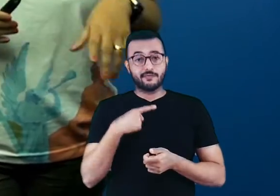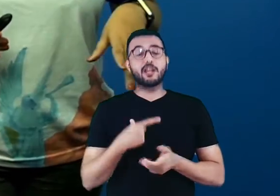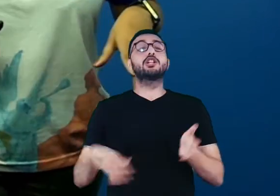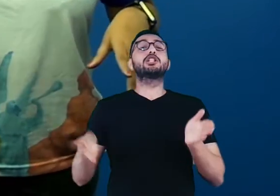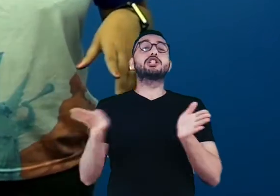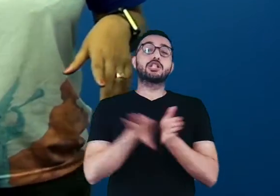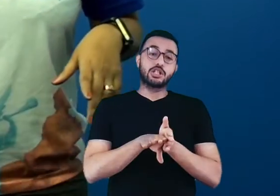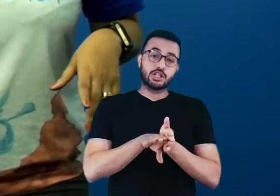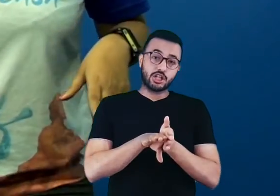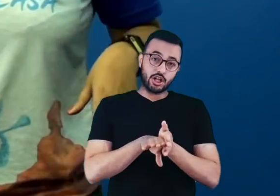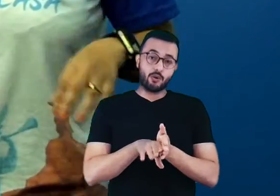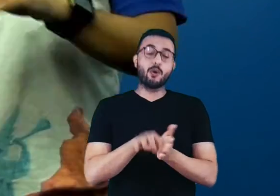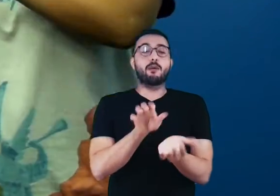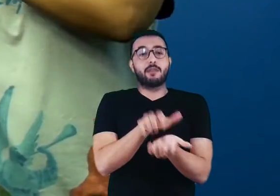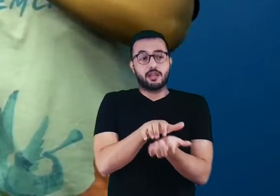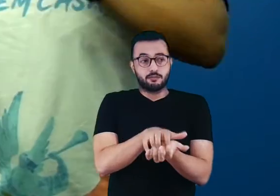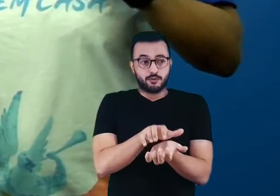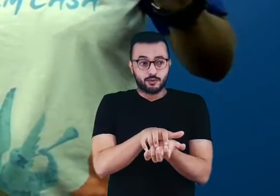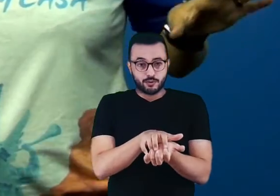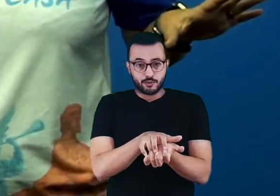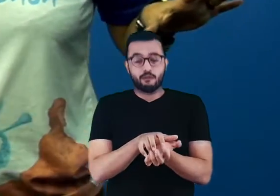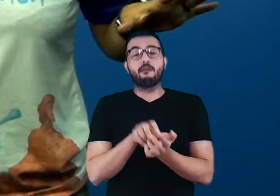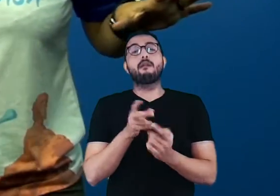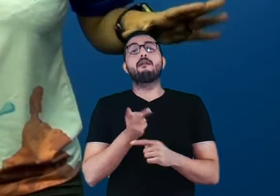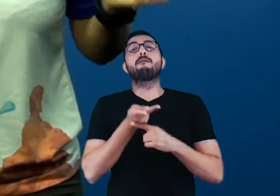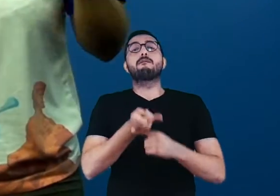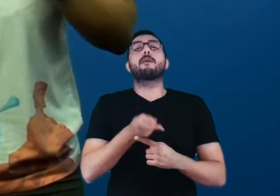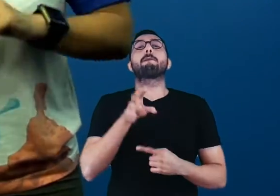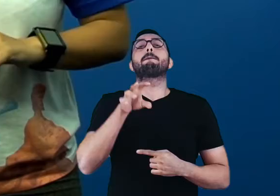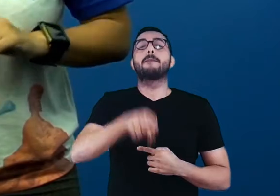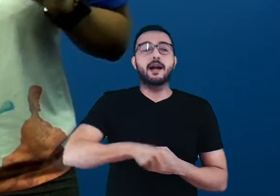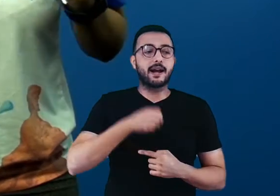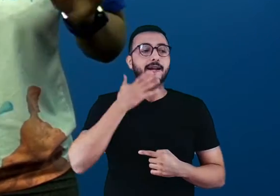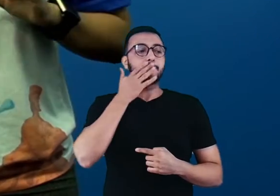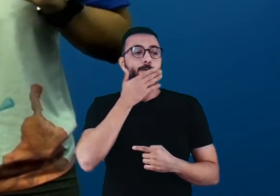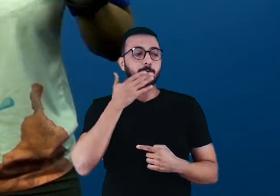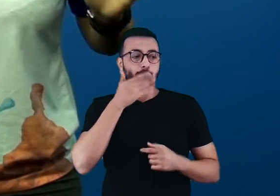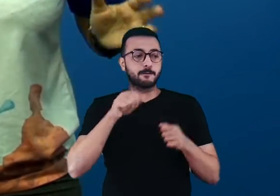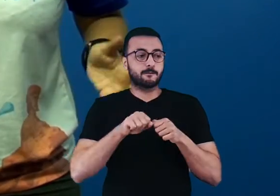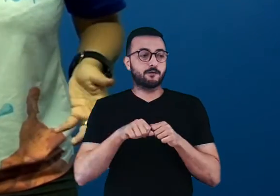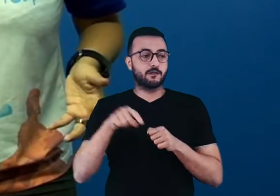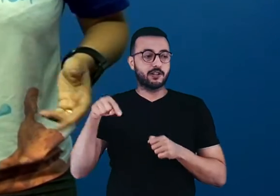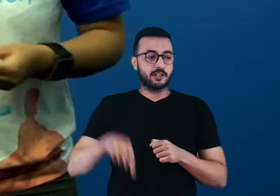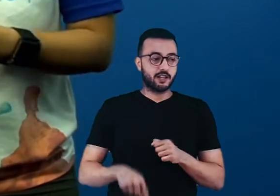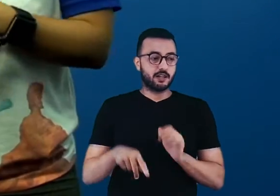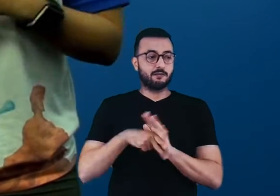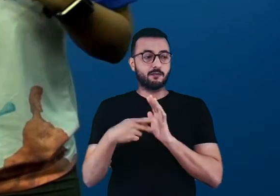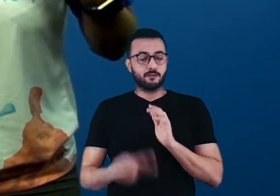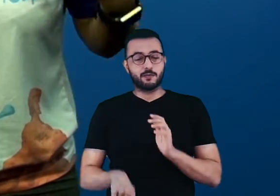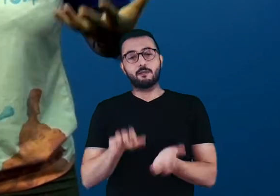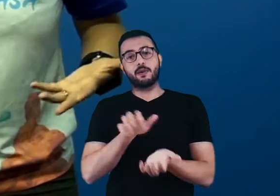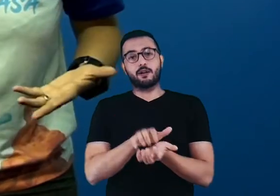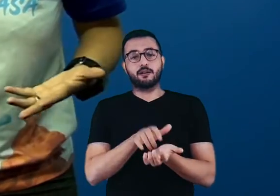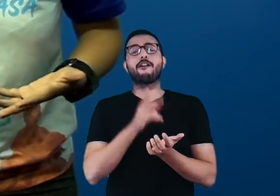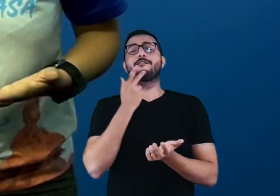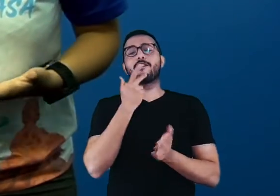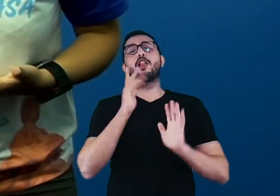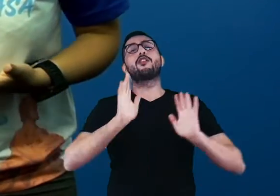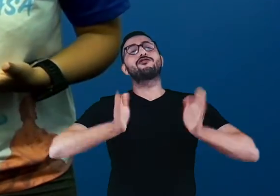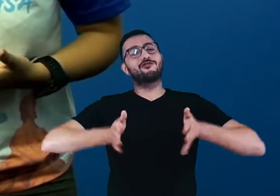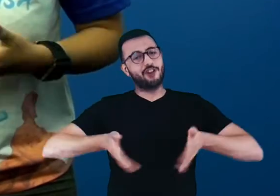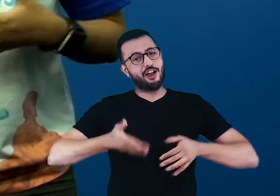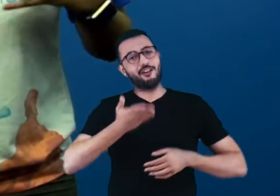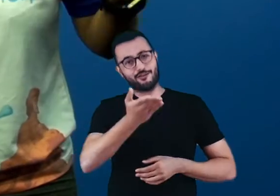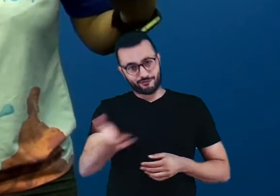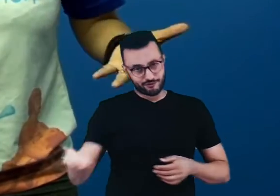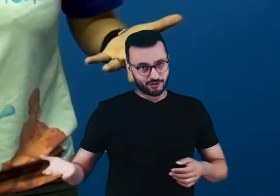eles chegaram a Pernambuco em busca do açúcar que era produzido aqui na província de Pernambuco. Eu comentei muito bem isso